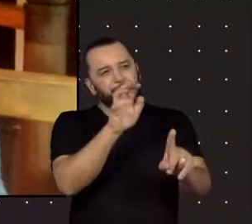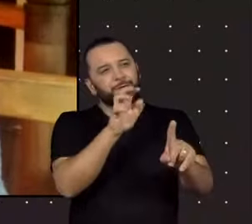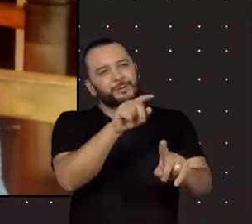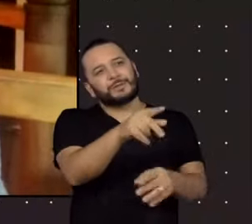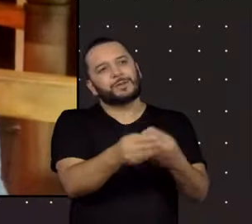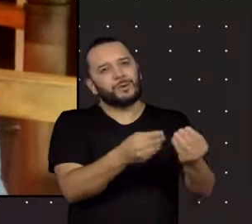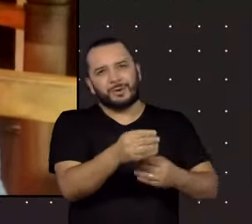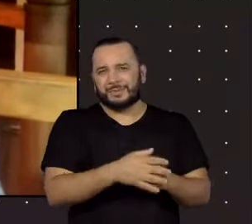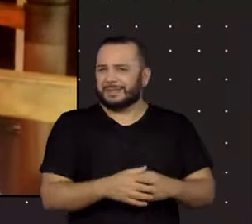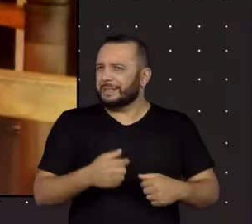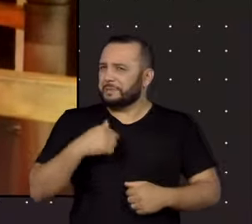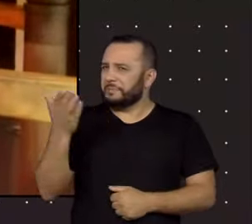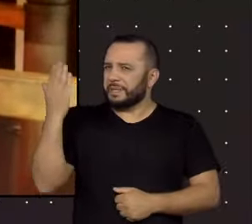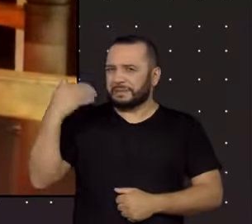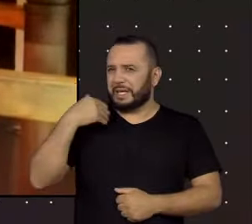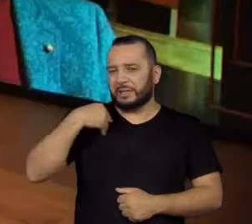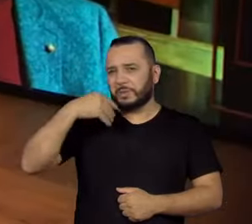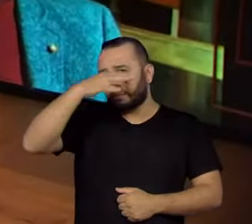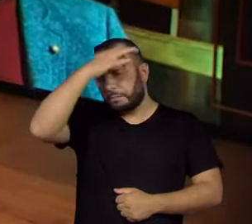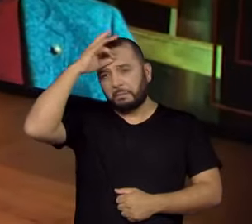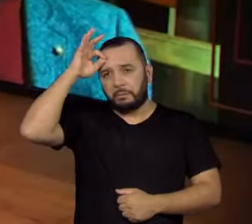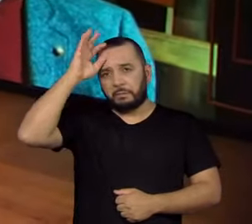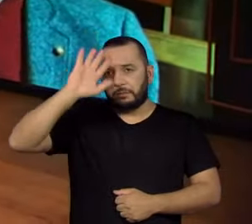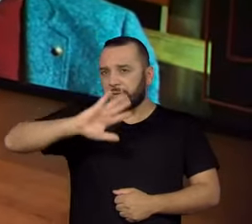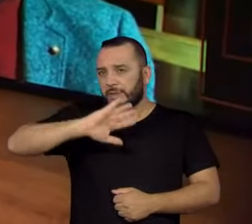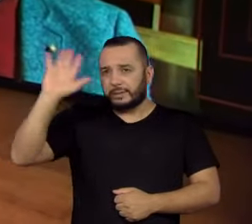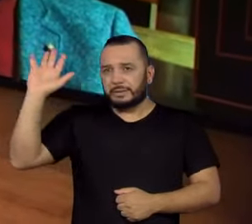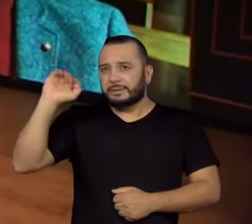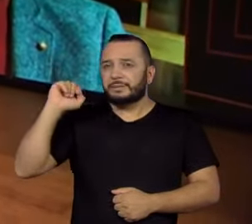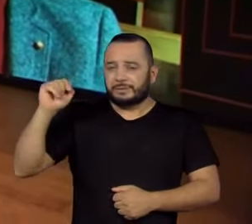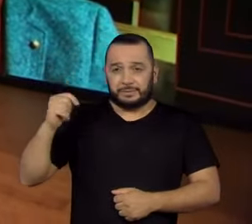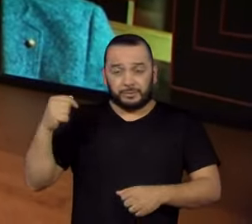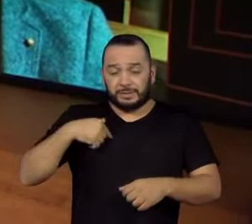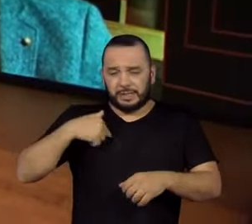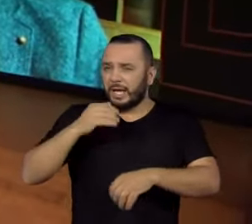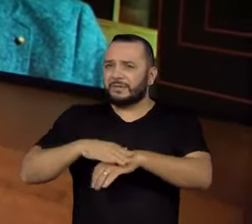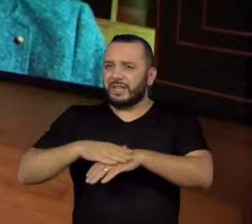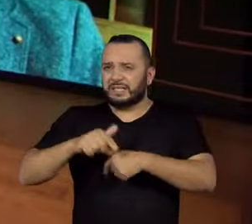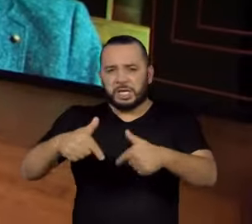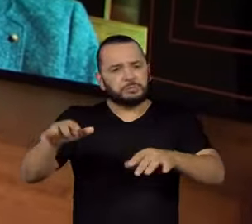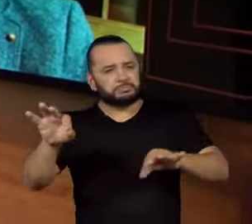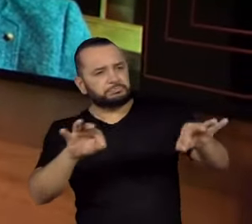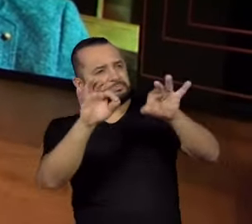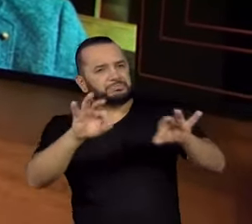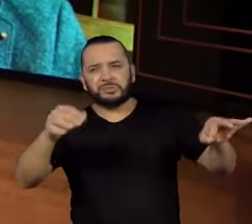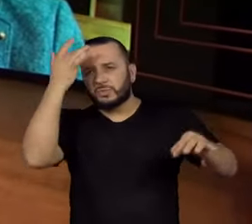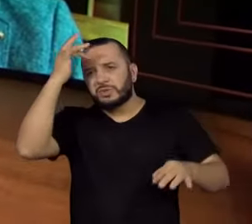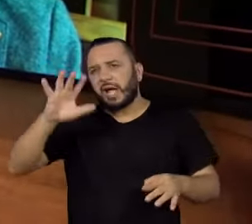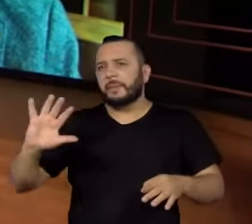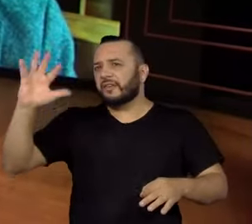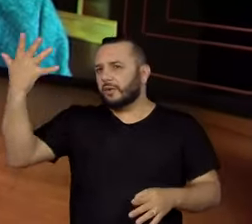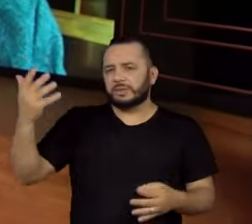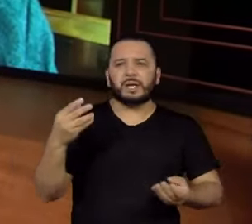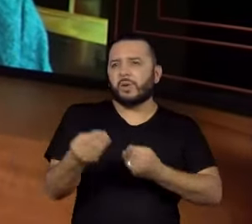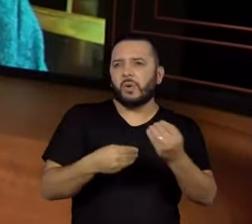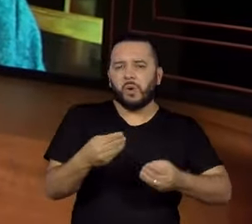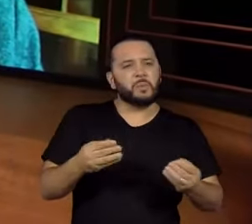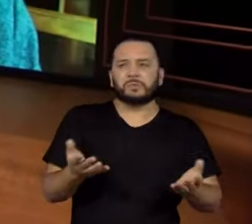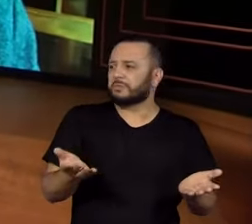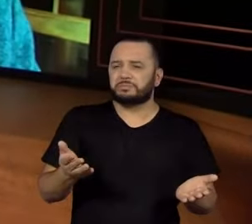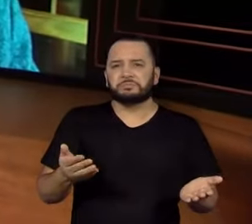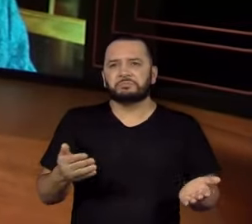Na época eu não tinha a menor ideia, né? E quando a gente está fazendo a coisa, a gente não sabe o que vai acontecer, o que tem do lado, o que tem na esquina, nada,